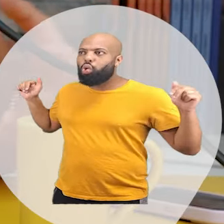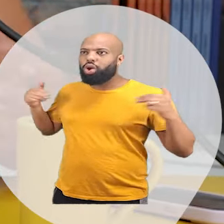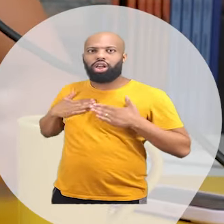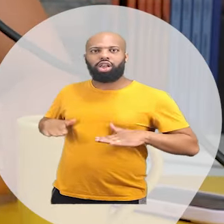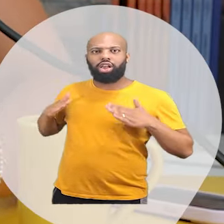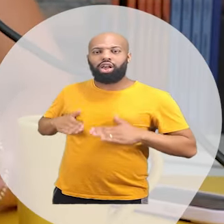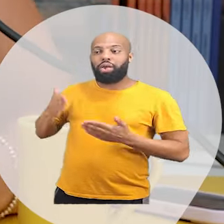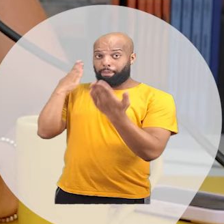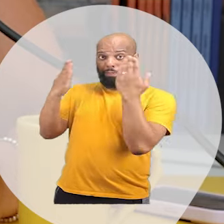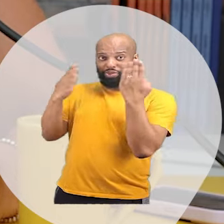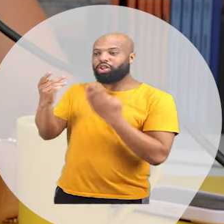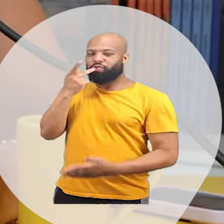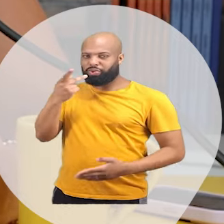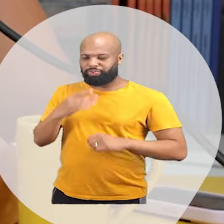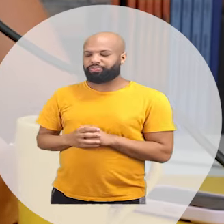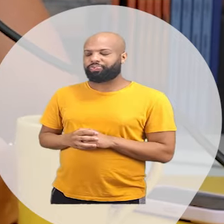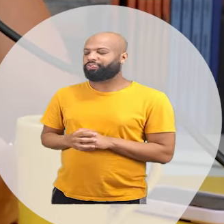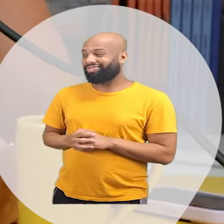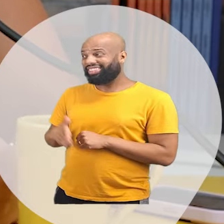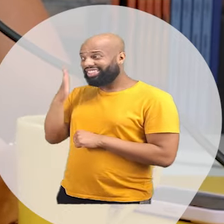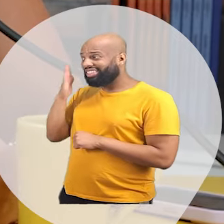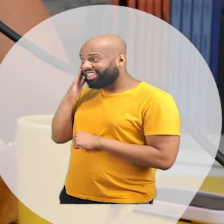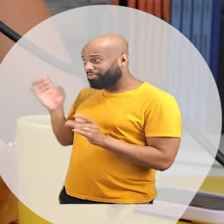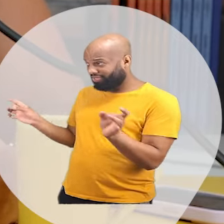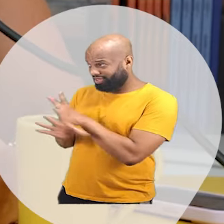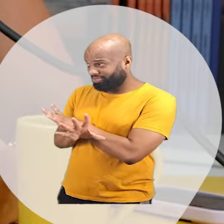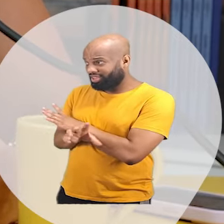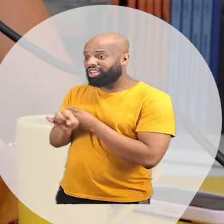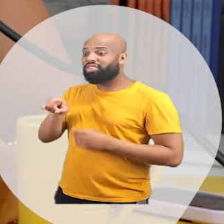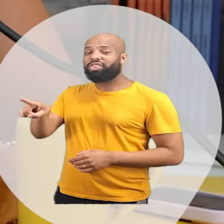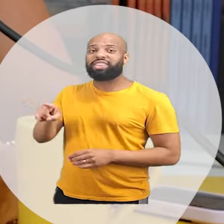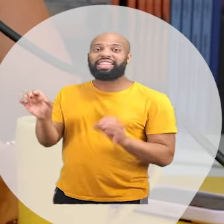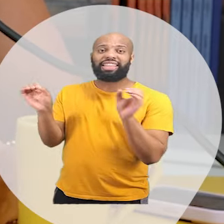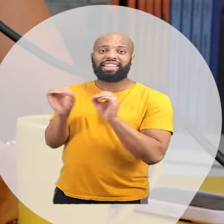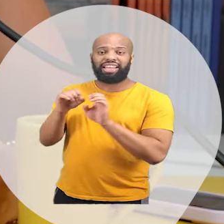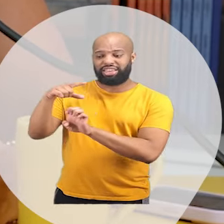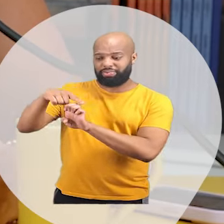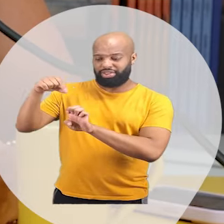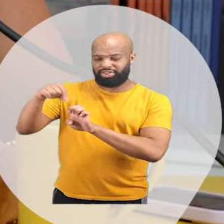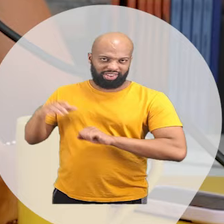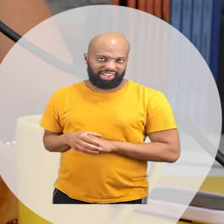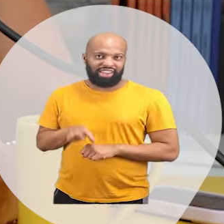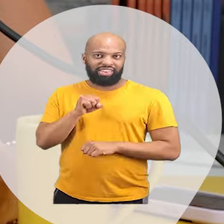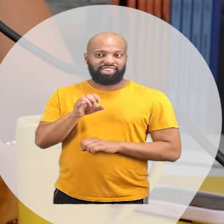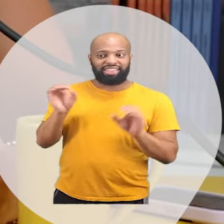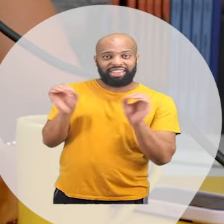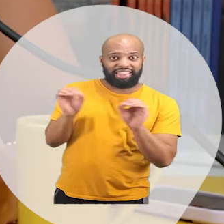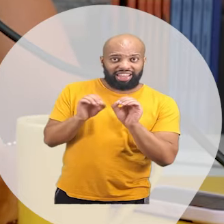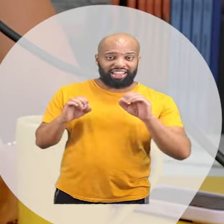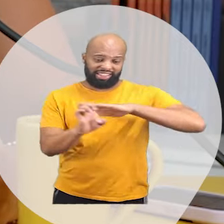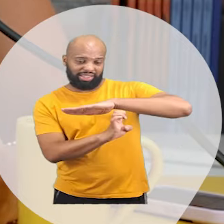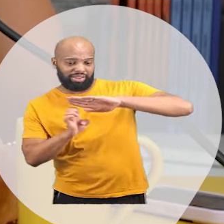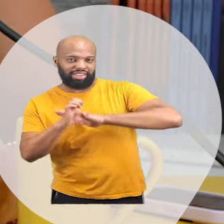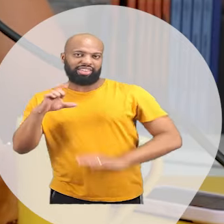e daí Ela olhava minha cara e falou sabe quando vai acabar quando você não for mais empreendedora quando você não tiver